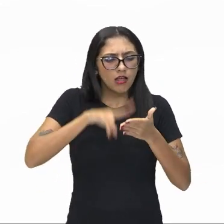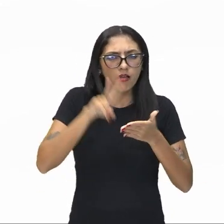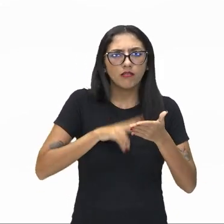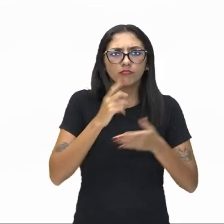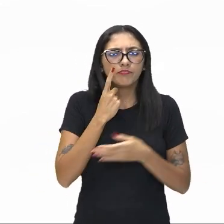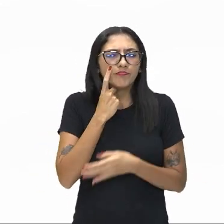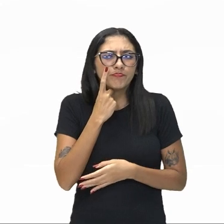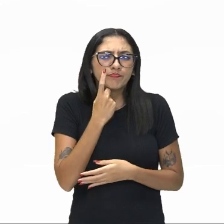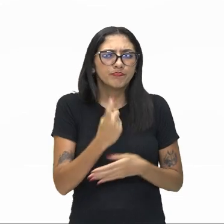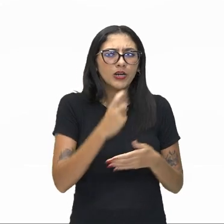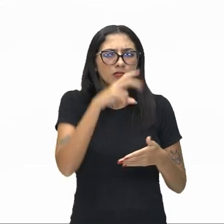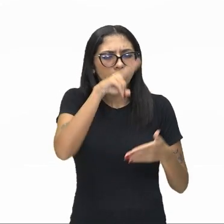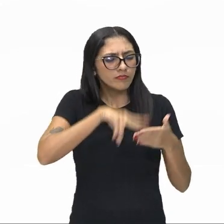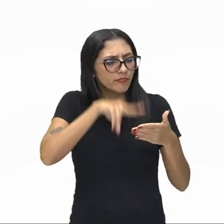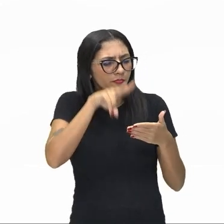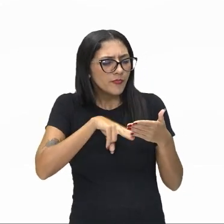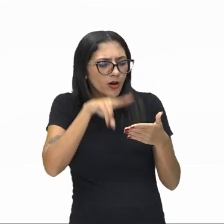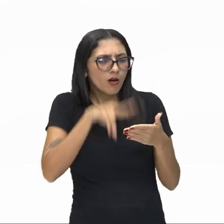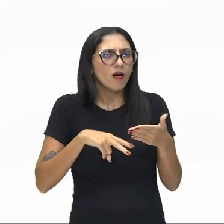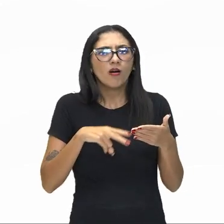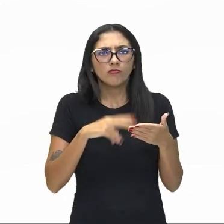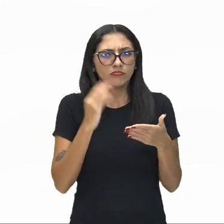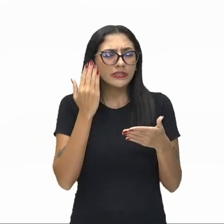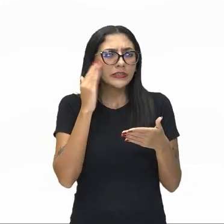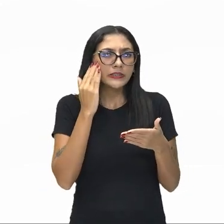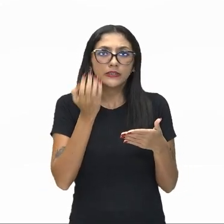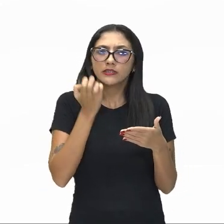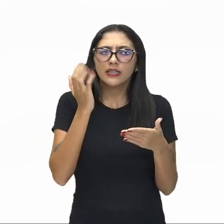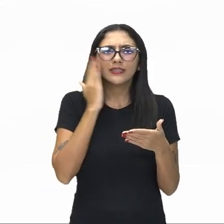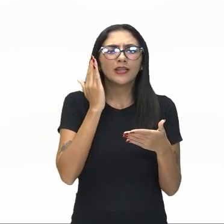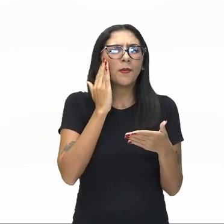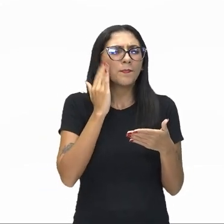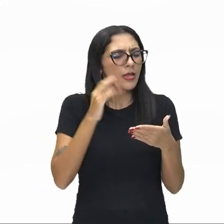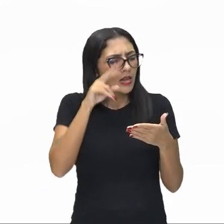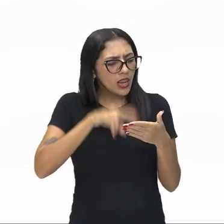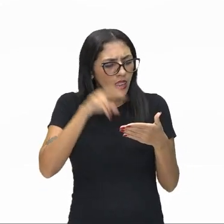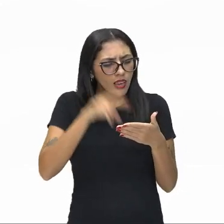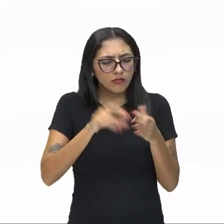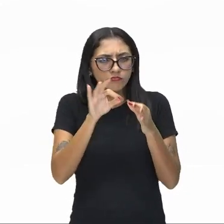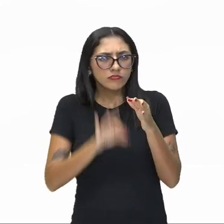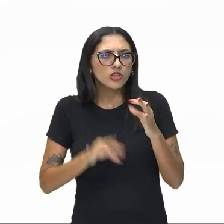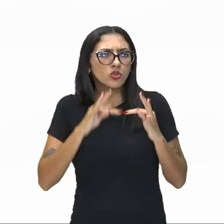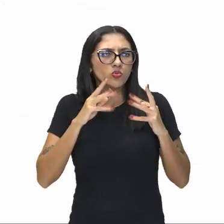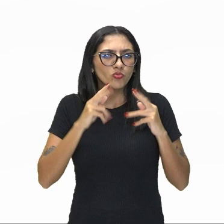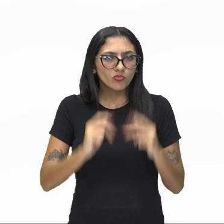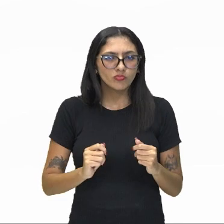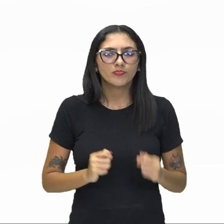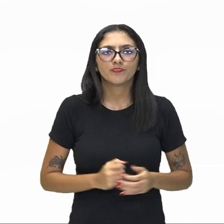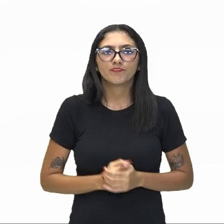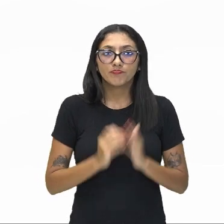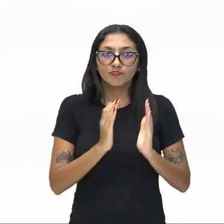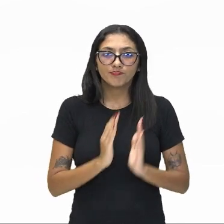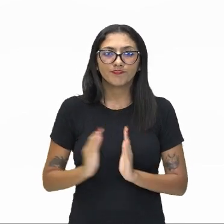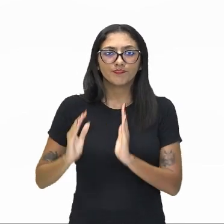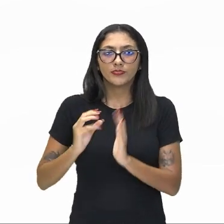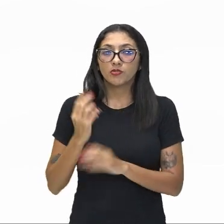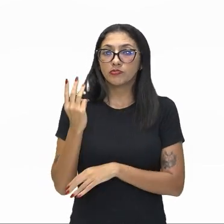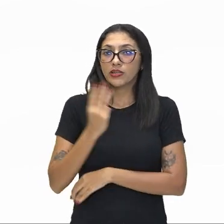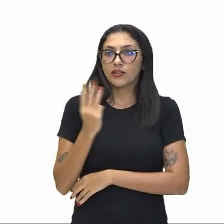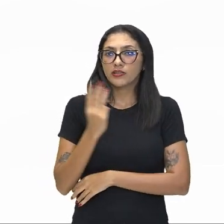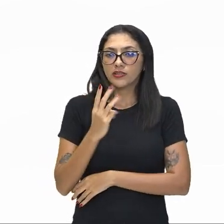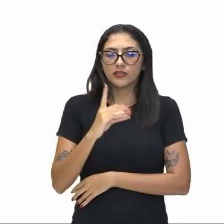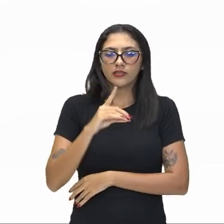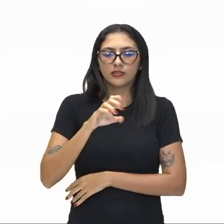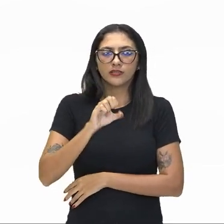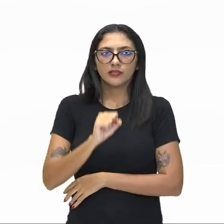continuar lendo para saber, então, aí o que vem depois, que é o nosso desfecho, né? Vamos ver o que é o desfecho?